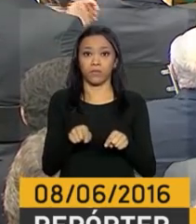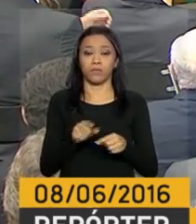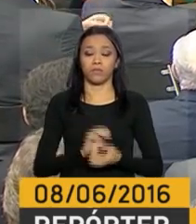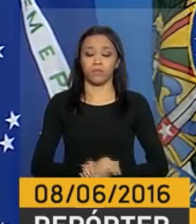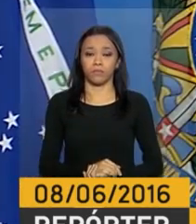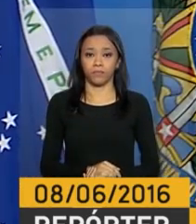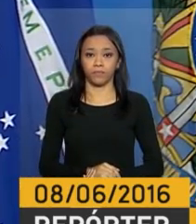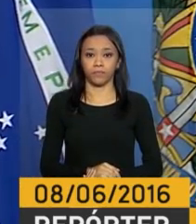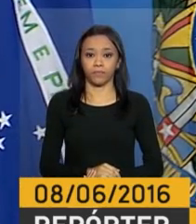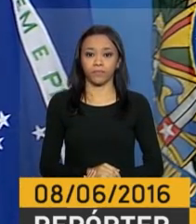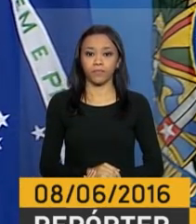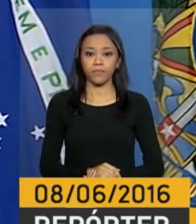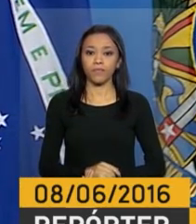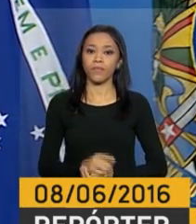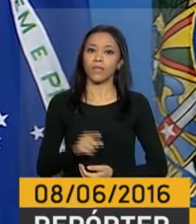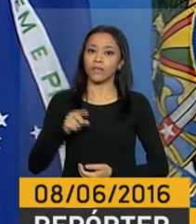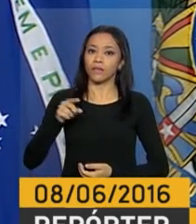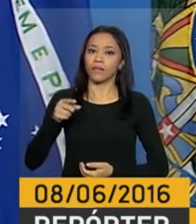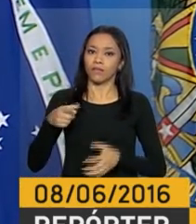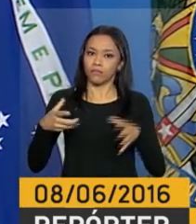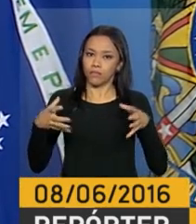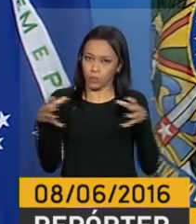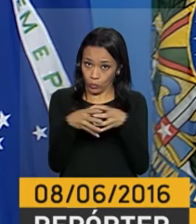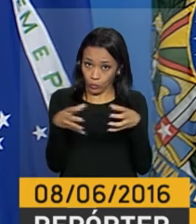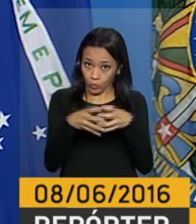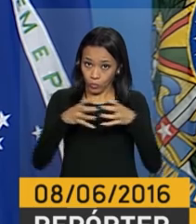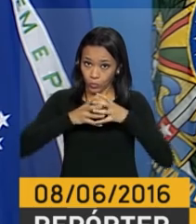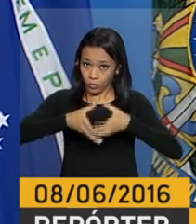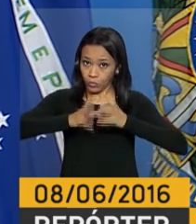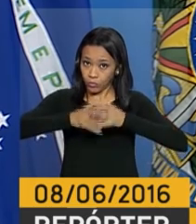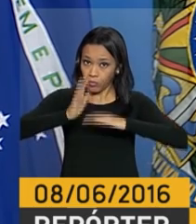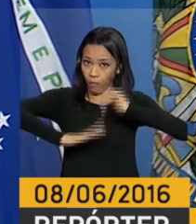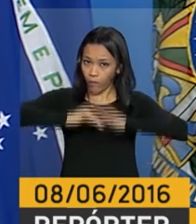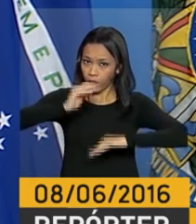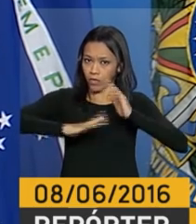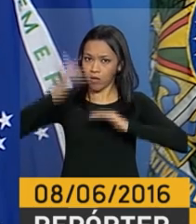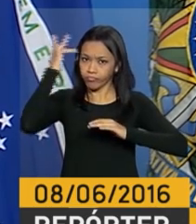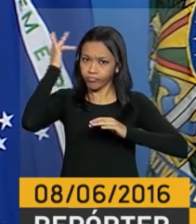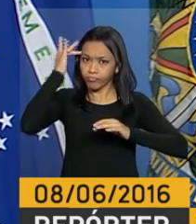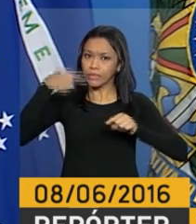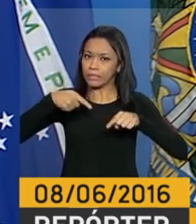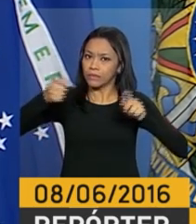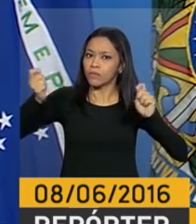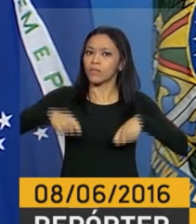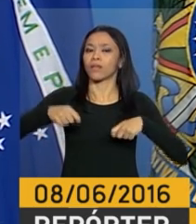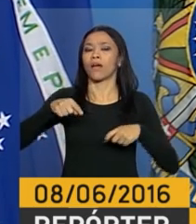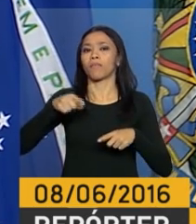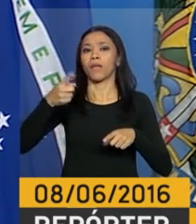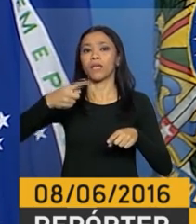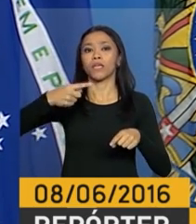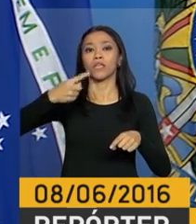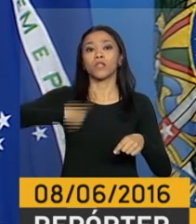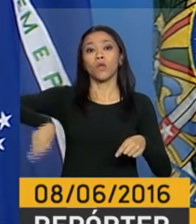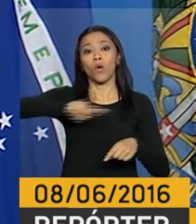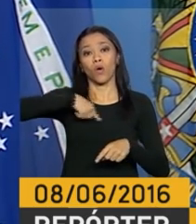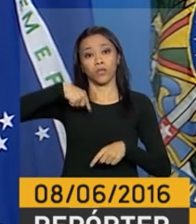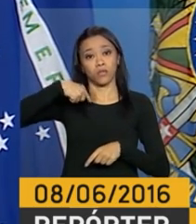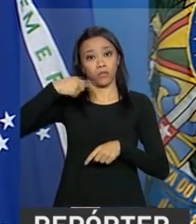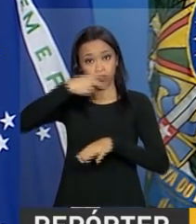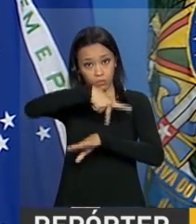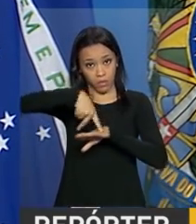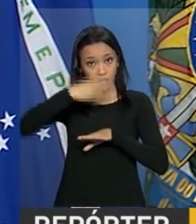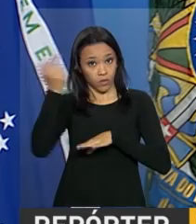seguramente será capaz de fazer com que nós atinjamos os